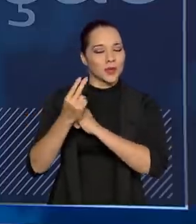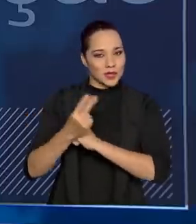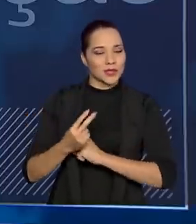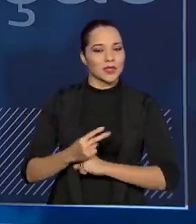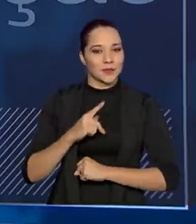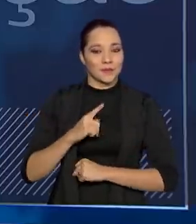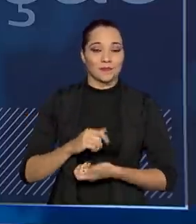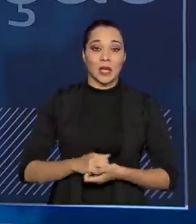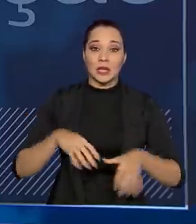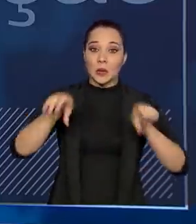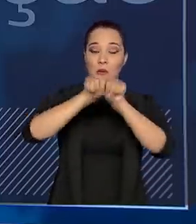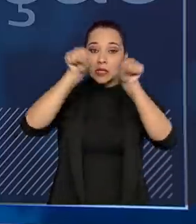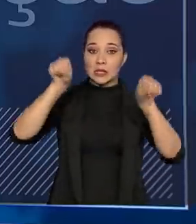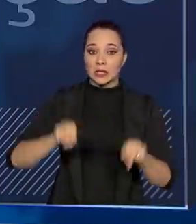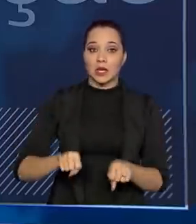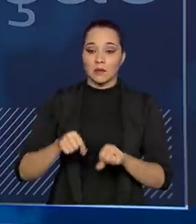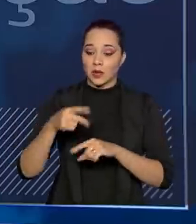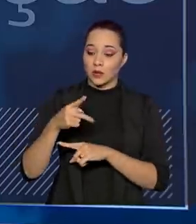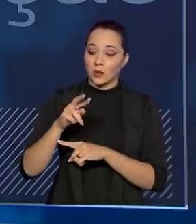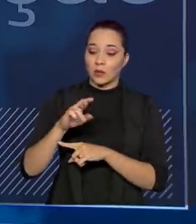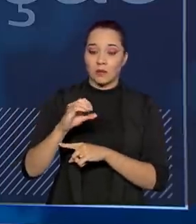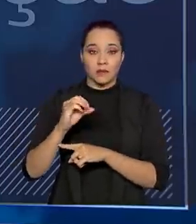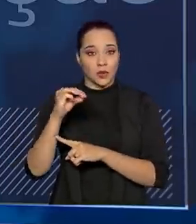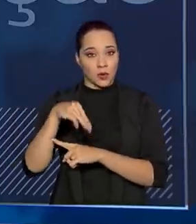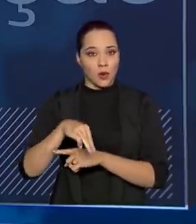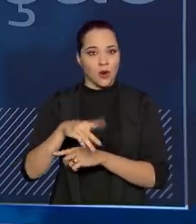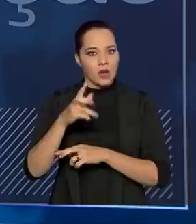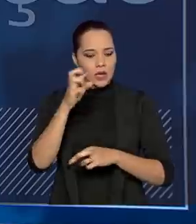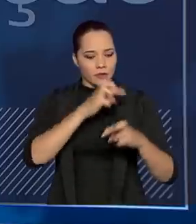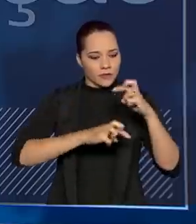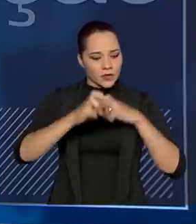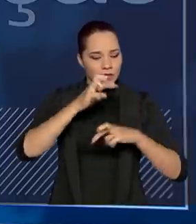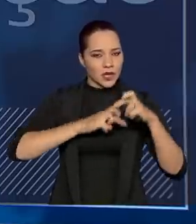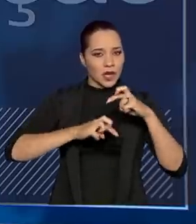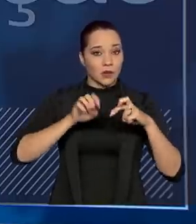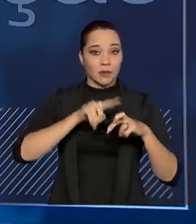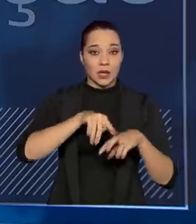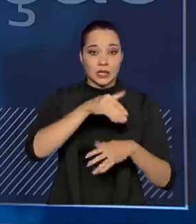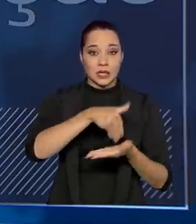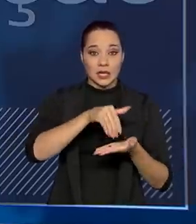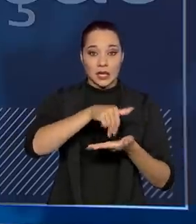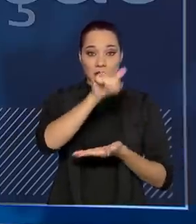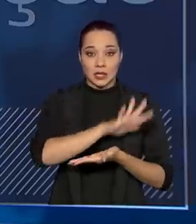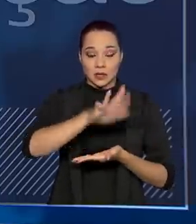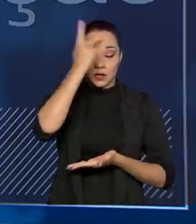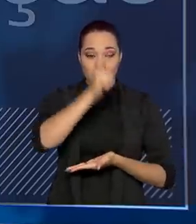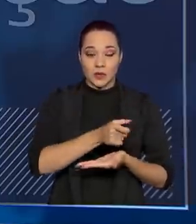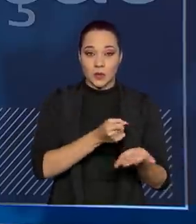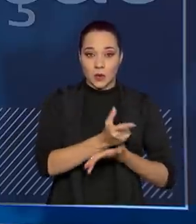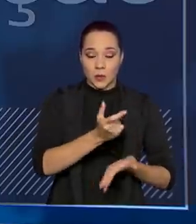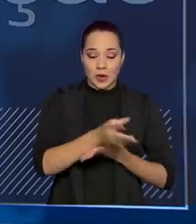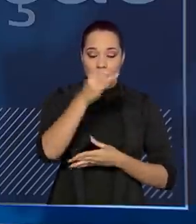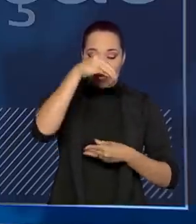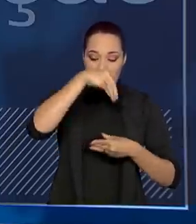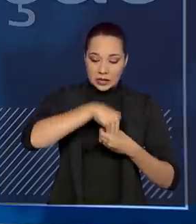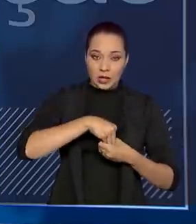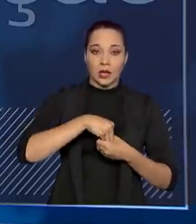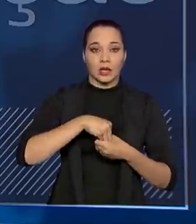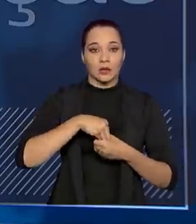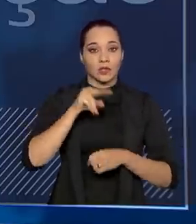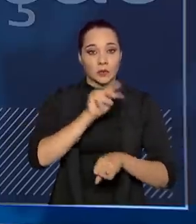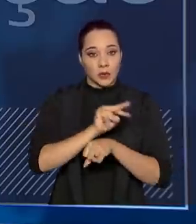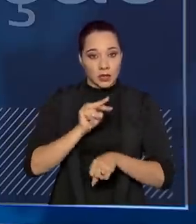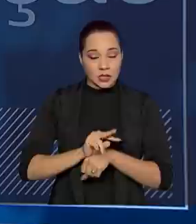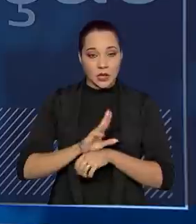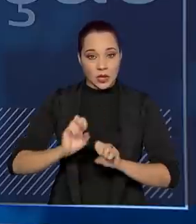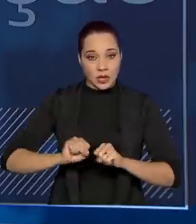Mas temos um sistema integrado dos PROCONs, que é monitorado pela Secretaria Nacional do Consumidor, dentro do Departamento de